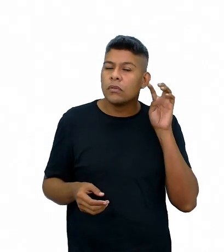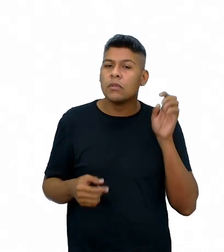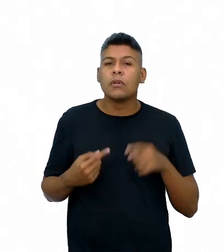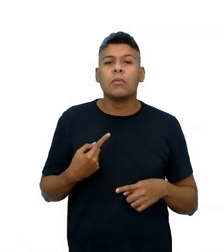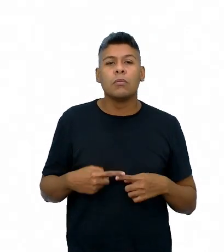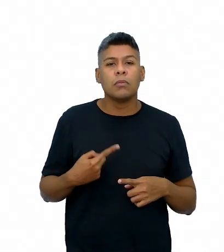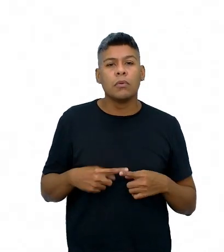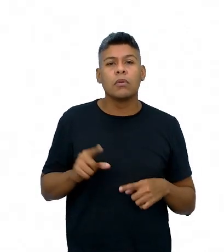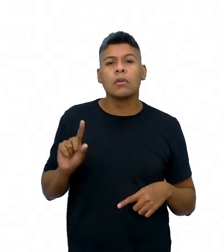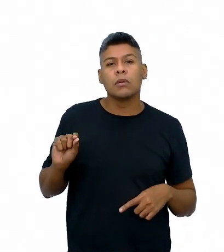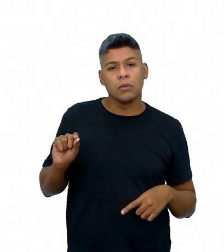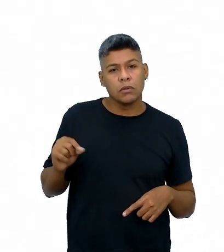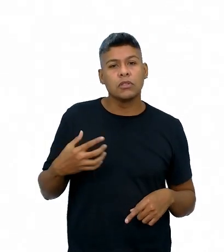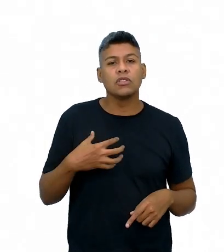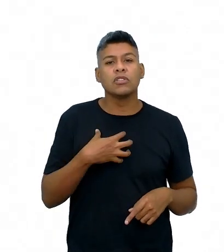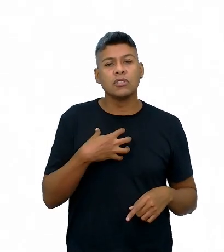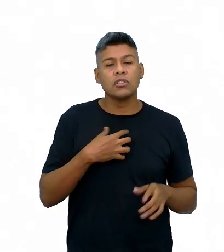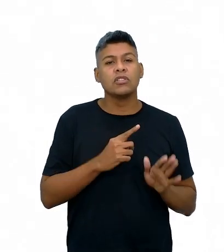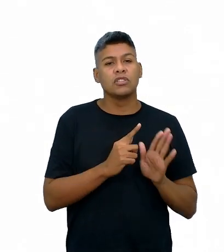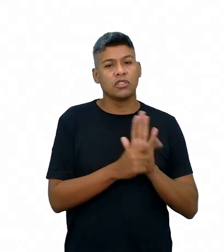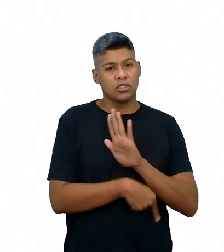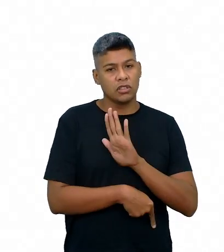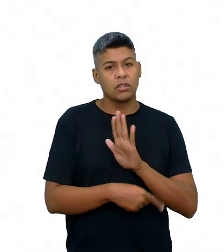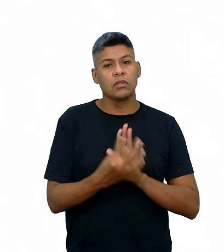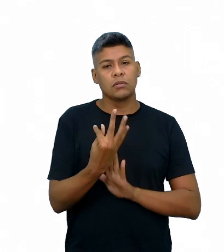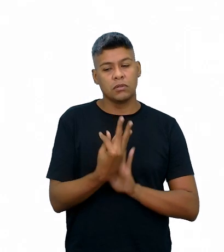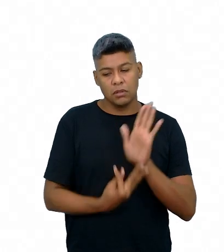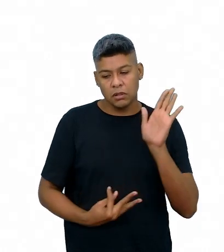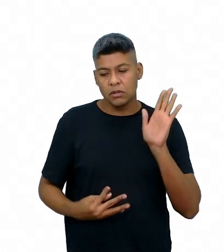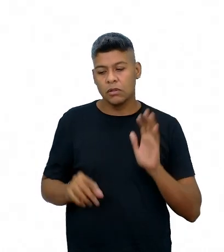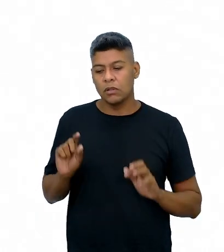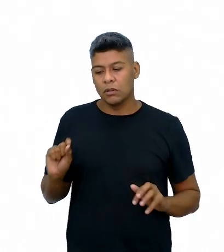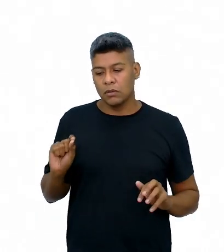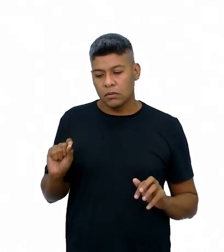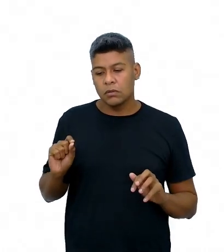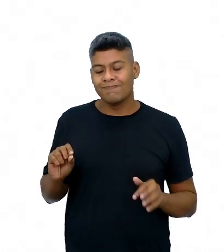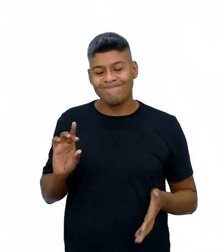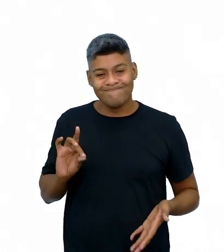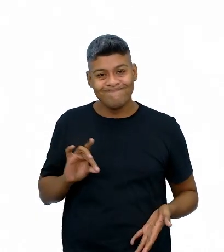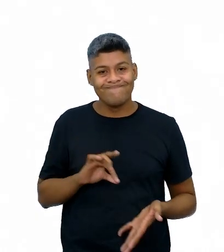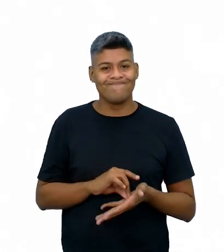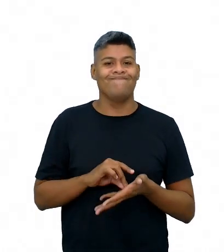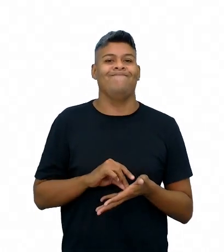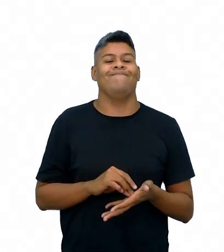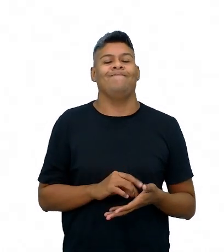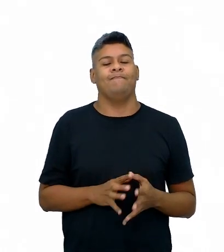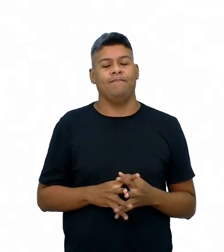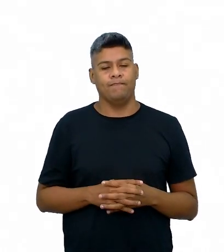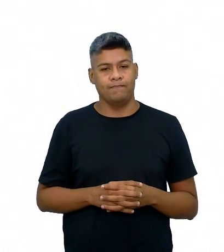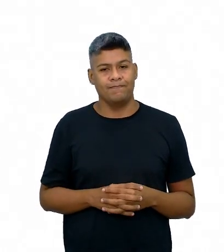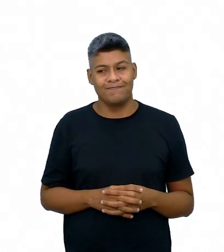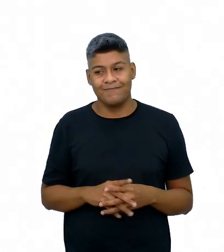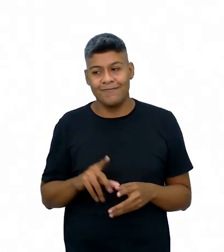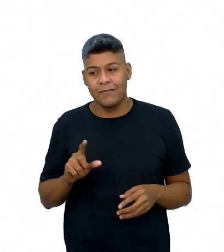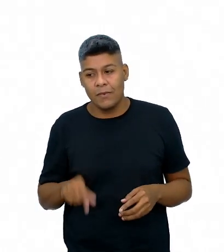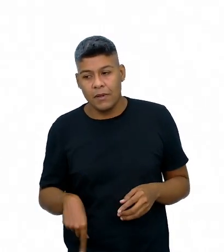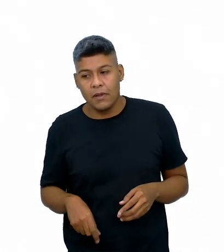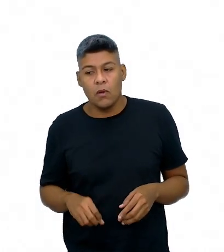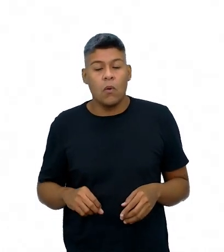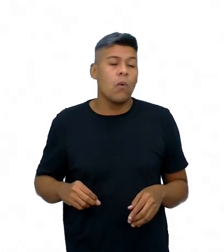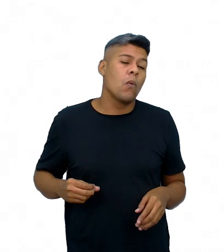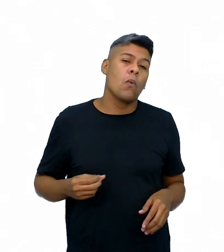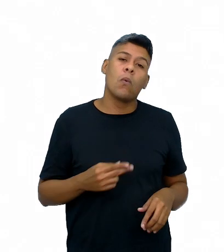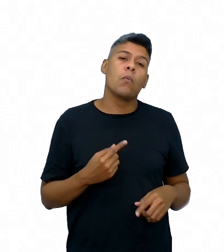determinado estilo de gênero textual se cristalizou daquele jeito, é daquele jeito? Ou por